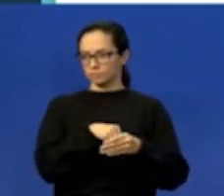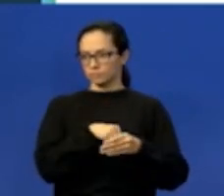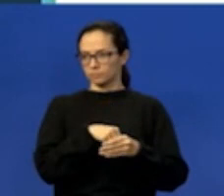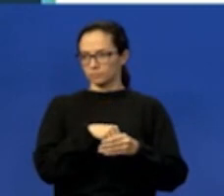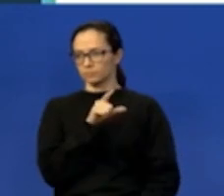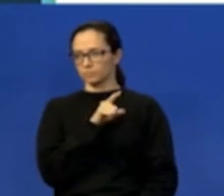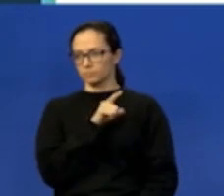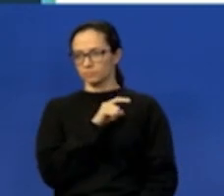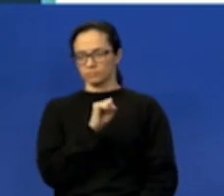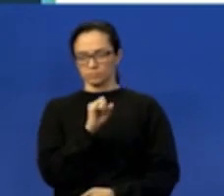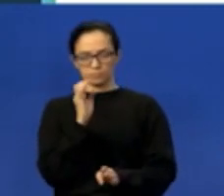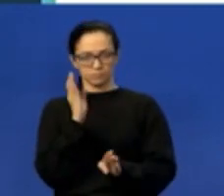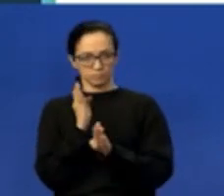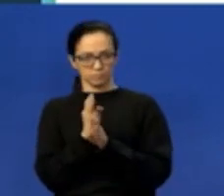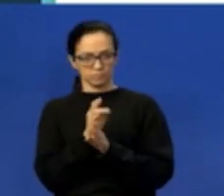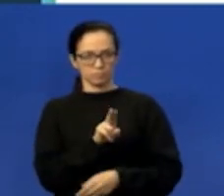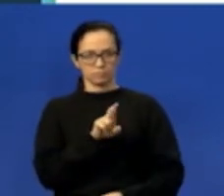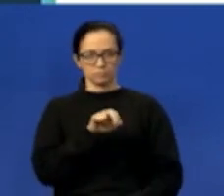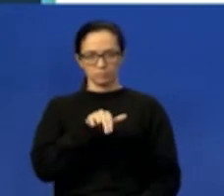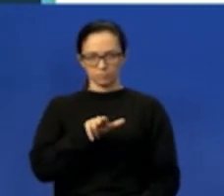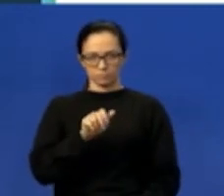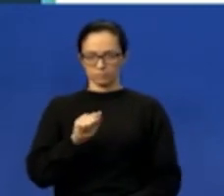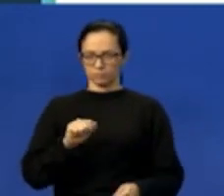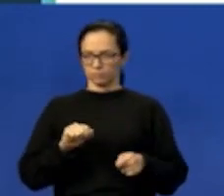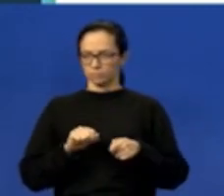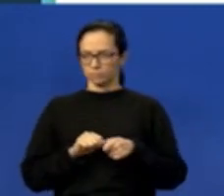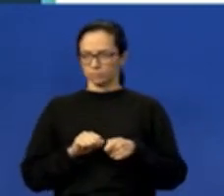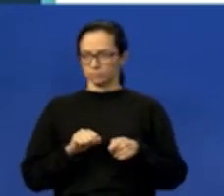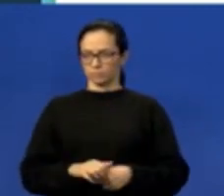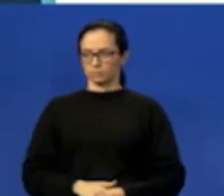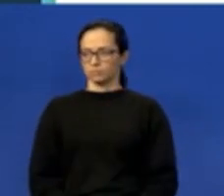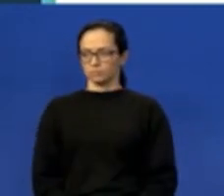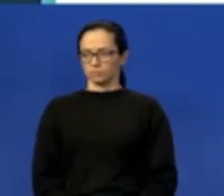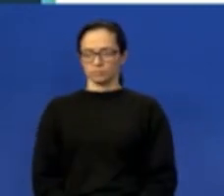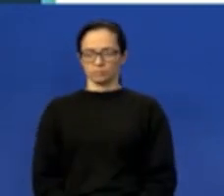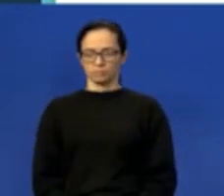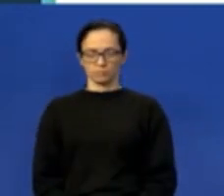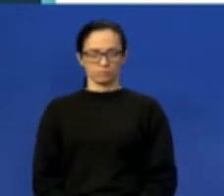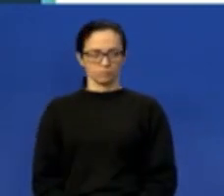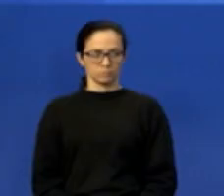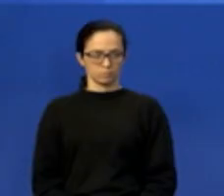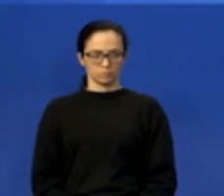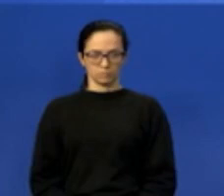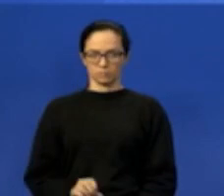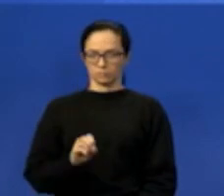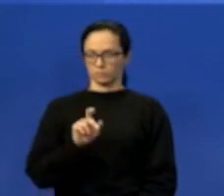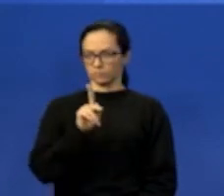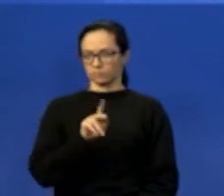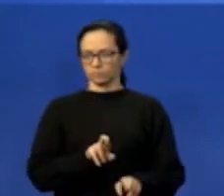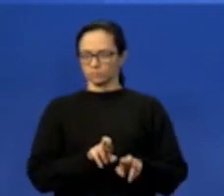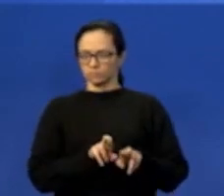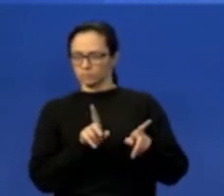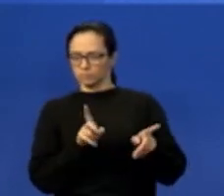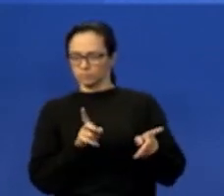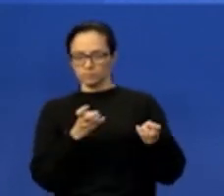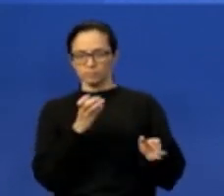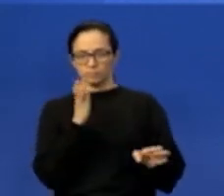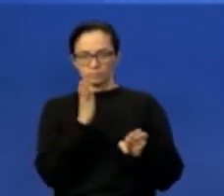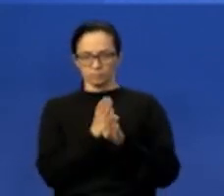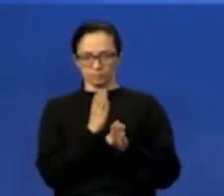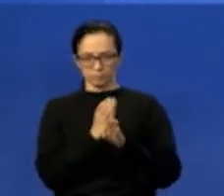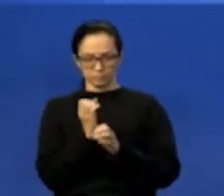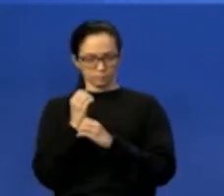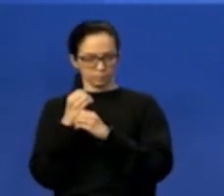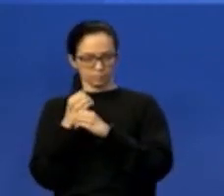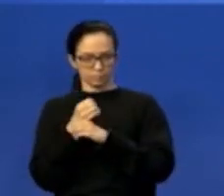hematúria e a hemoglobinúria estão relacionadas à presença de hemácias e hemoglobinas na urina. Então, essas são alterações em que a gente vai identificar, né, no